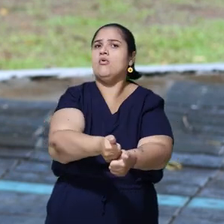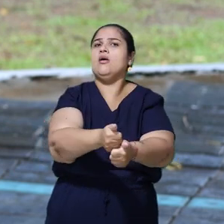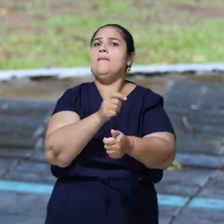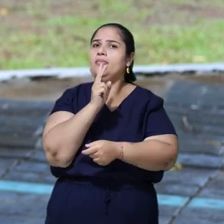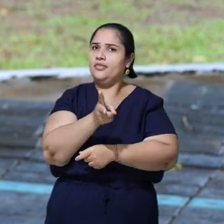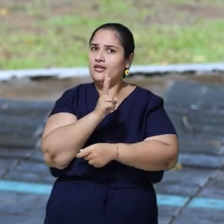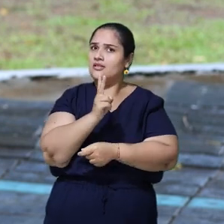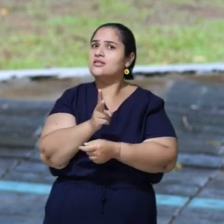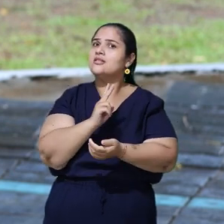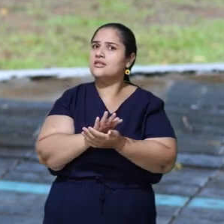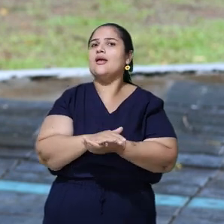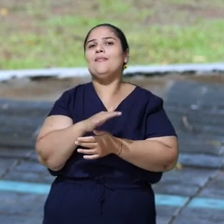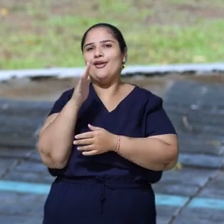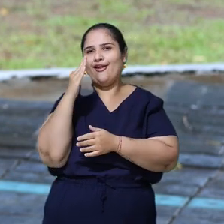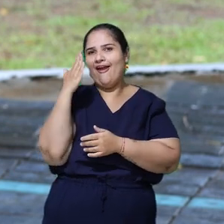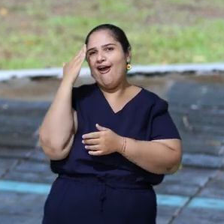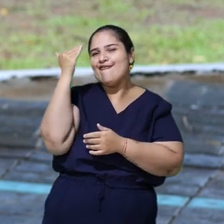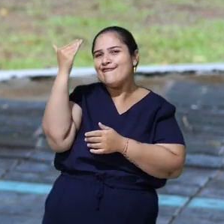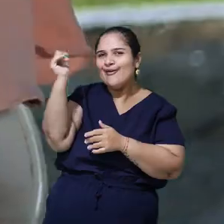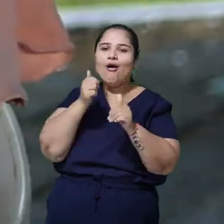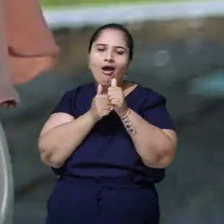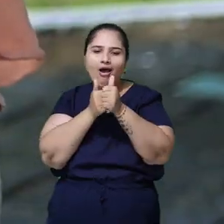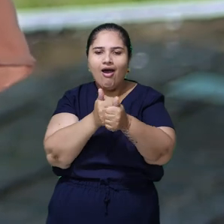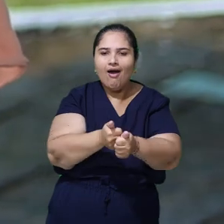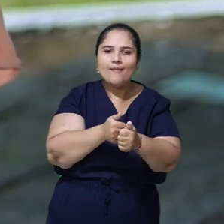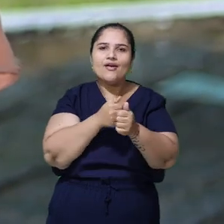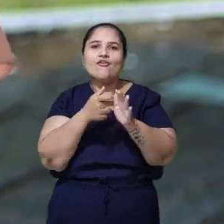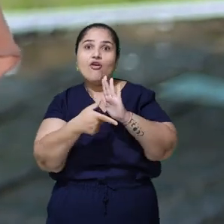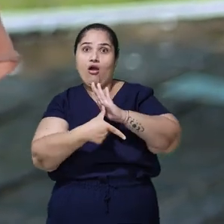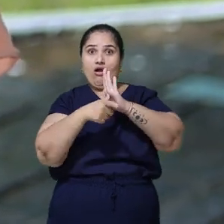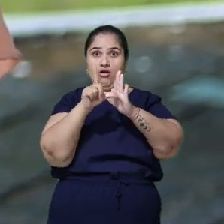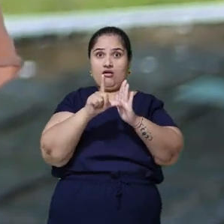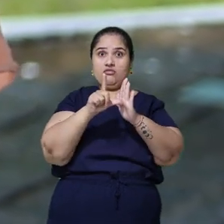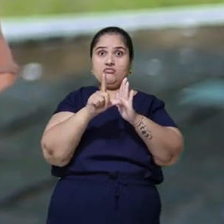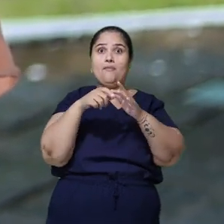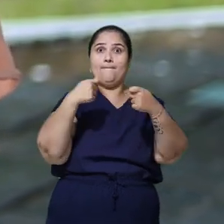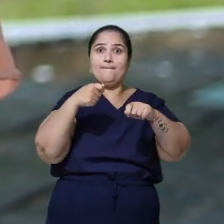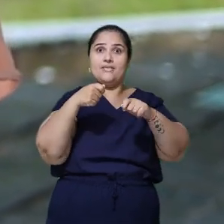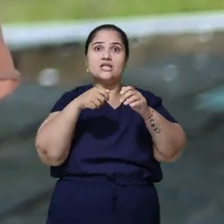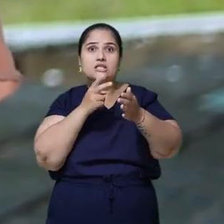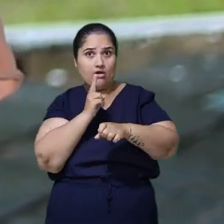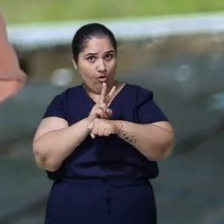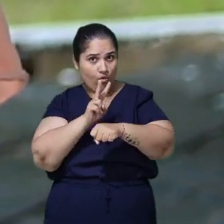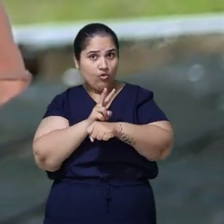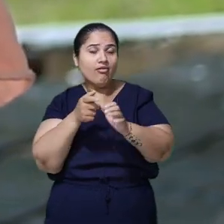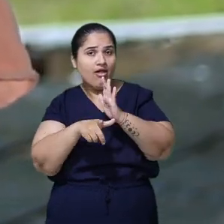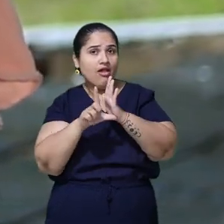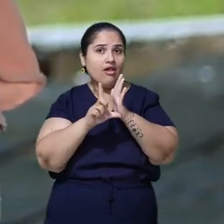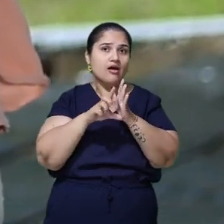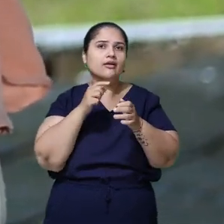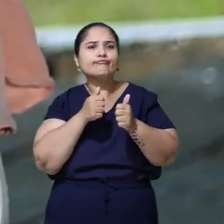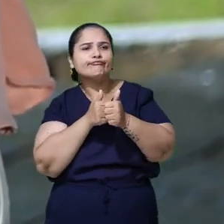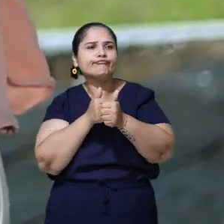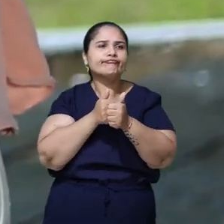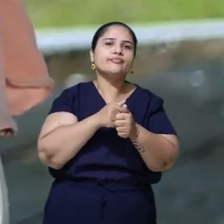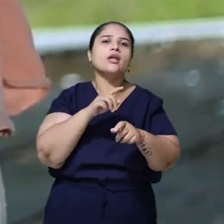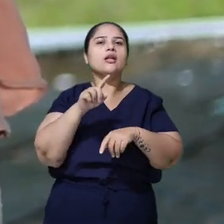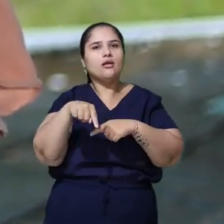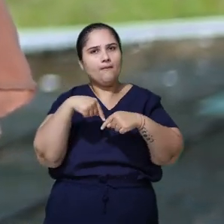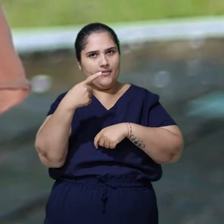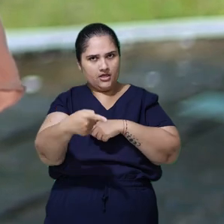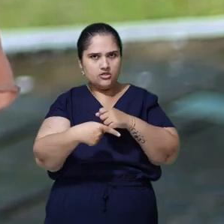famosa prevenção que as pessoas falam, que salva tantas vidas. E eu não fiz essa prevenção, então passou 2022.